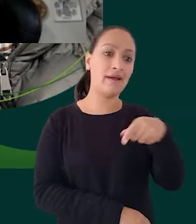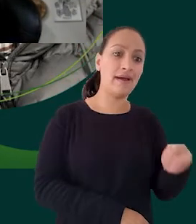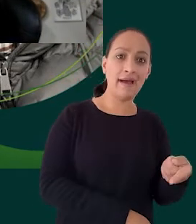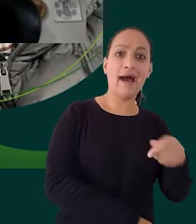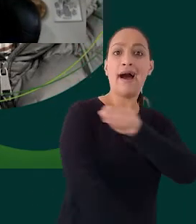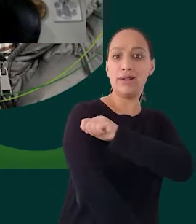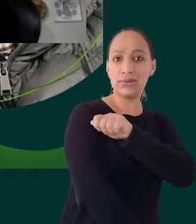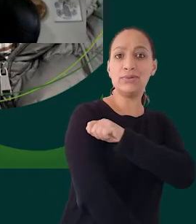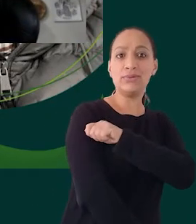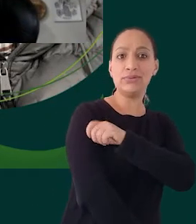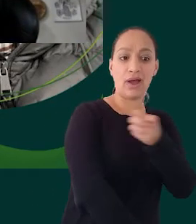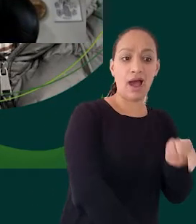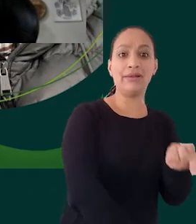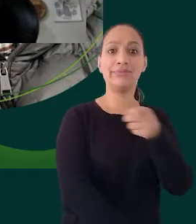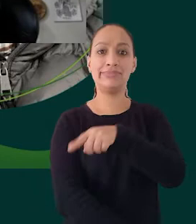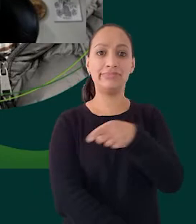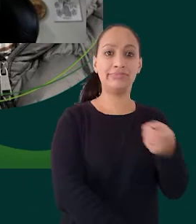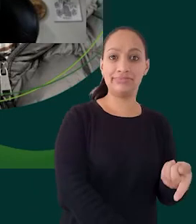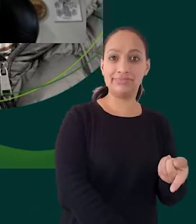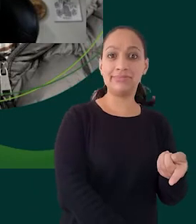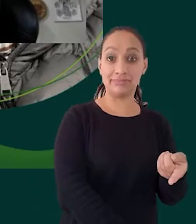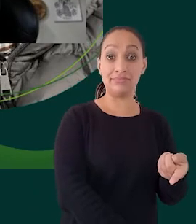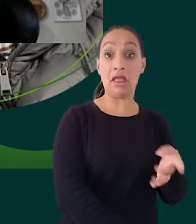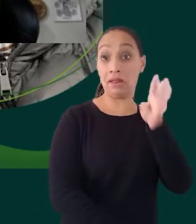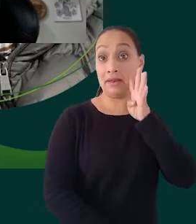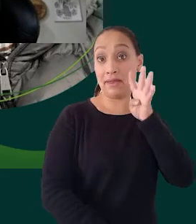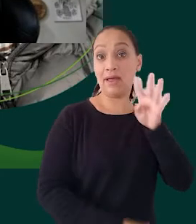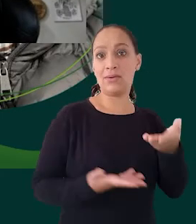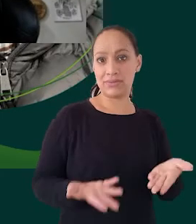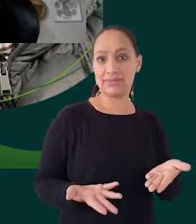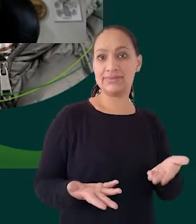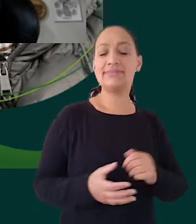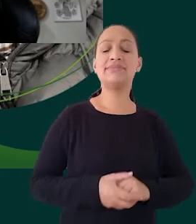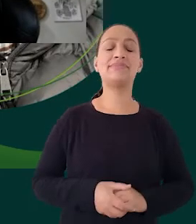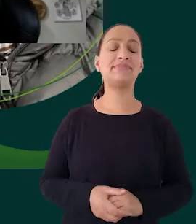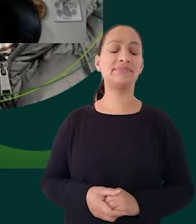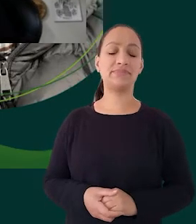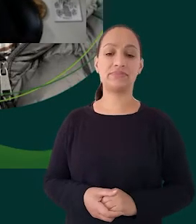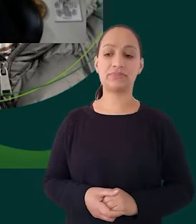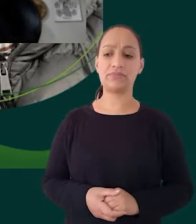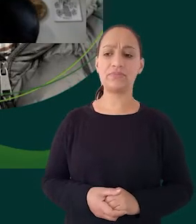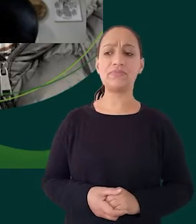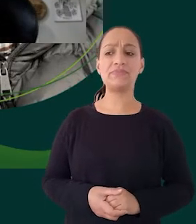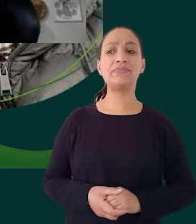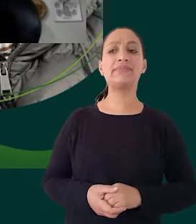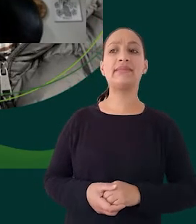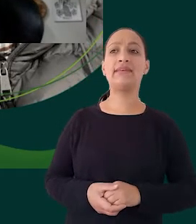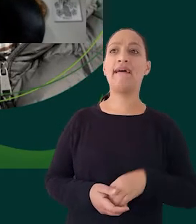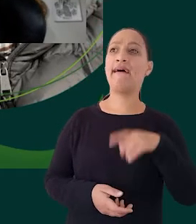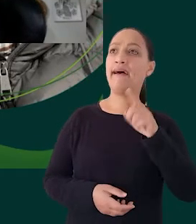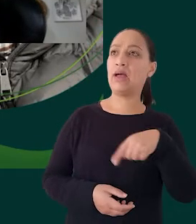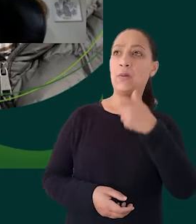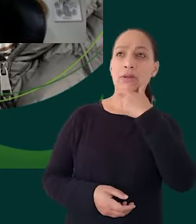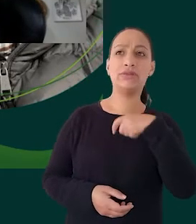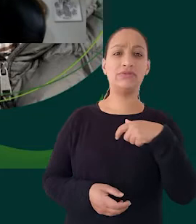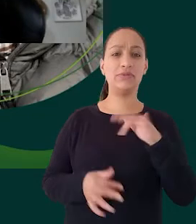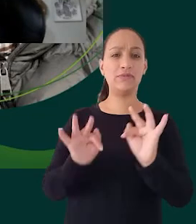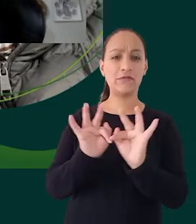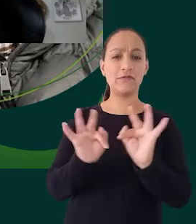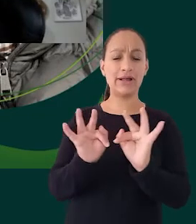alunos e entre Aluno. professores e alunos, que é bacana Perfeito. isso, né? Eu acho que a Fevale